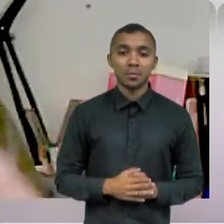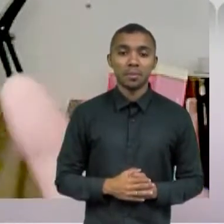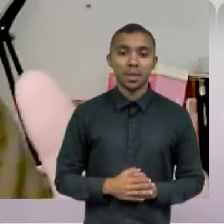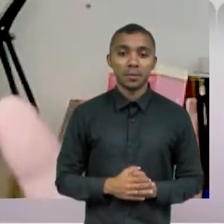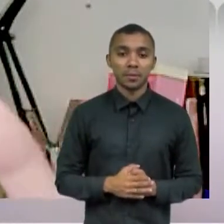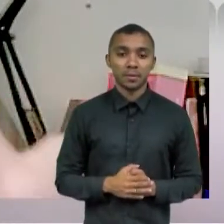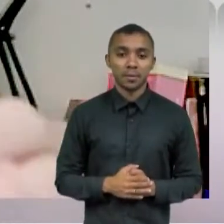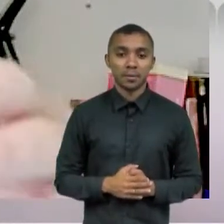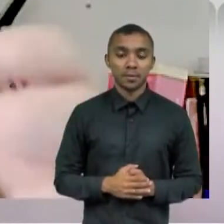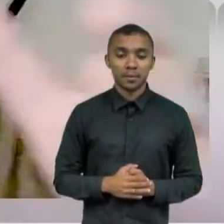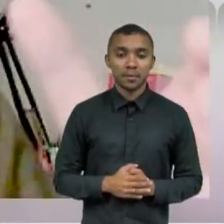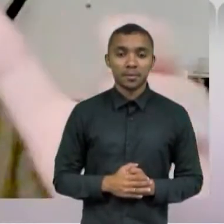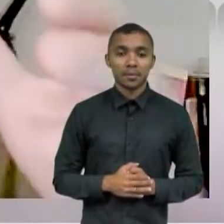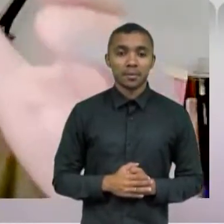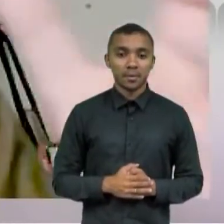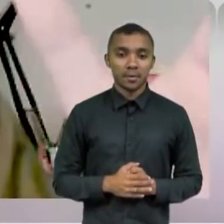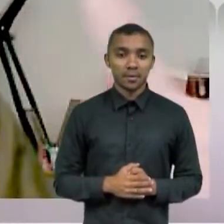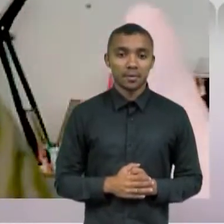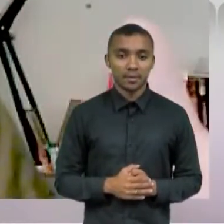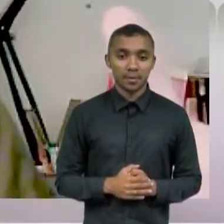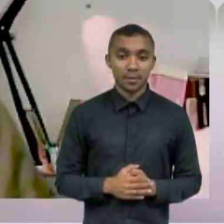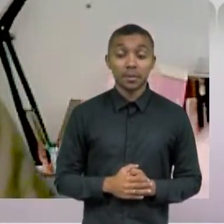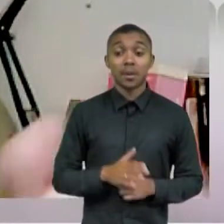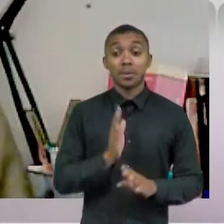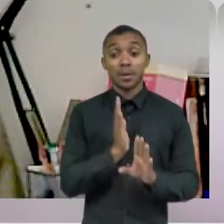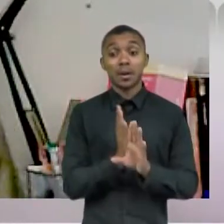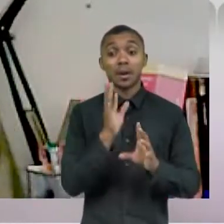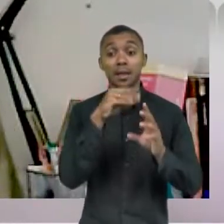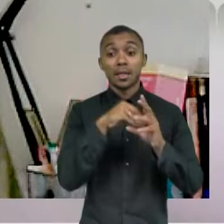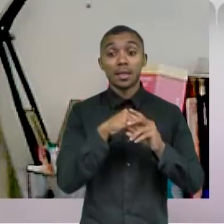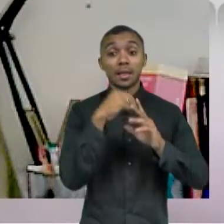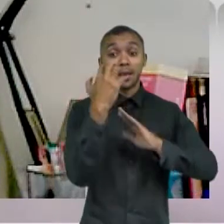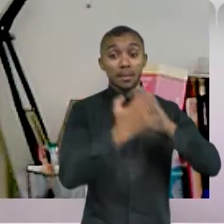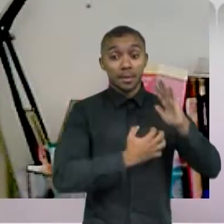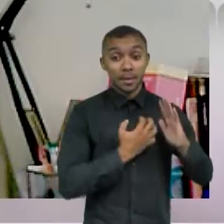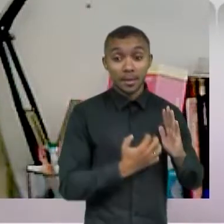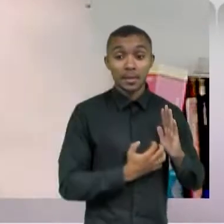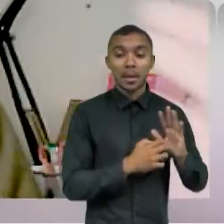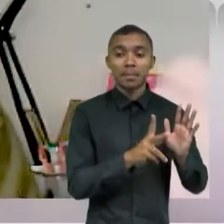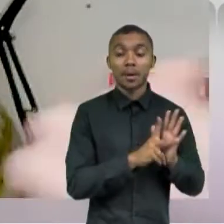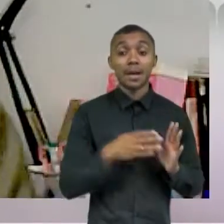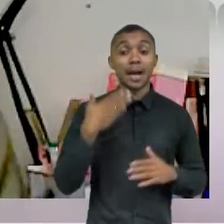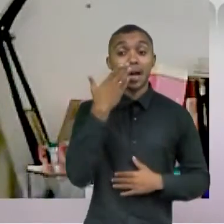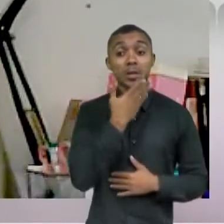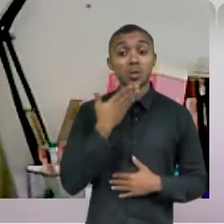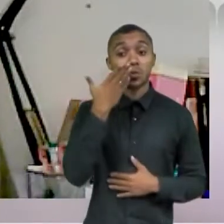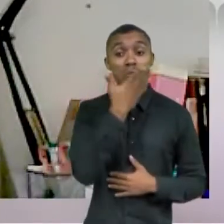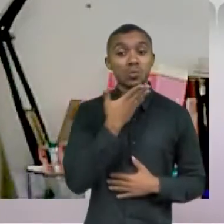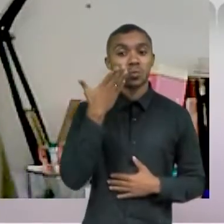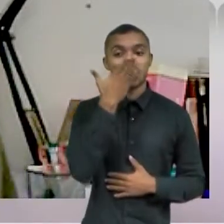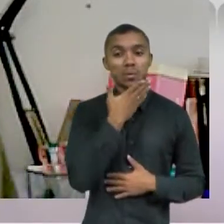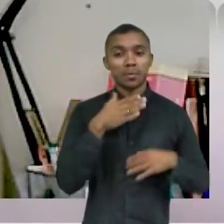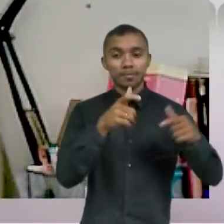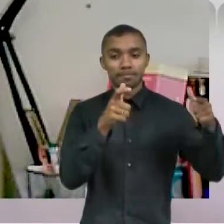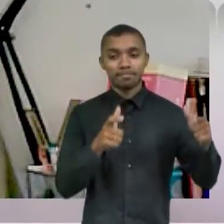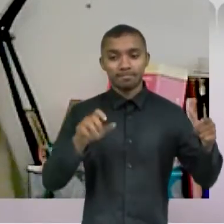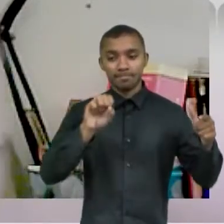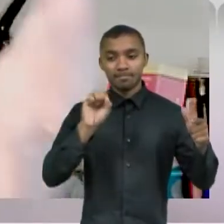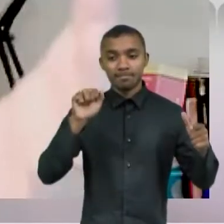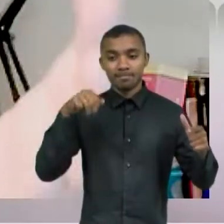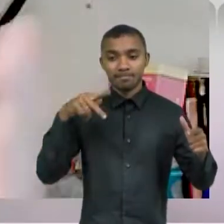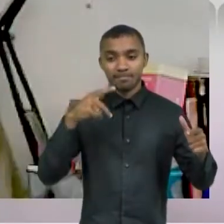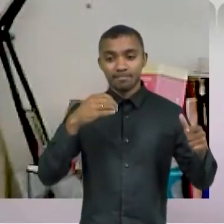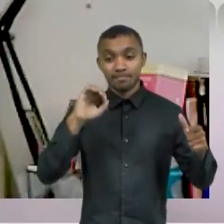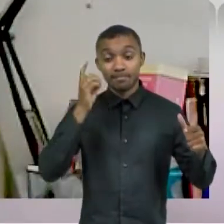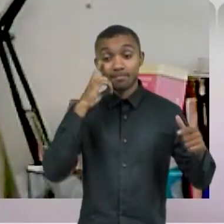O pai chegou a ter uma grande distribuidora de açúcar ali na Governador Sampaio, um negócio de açúcar,